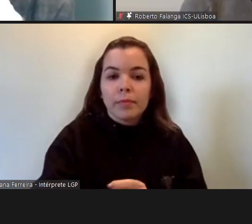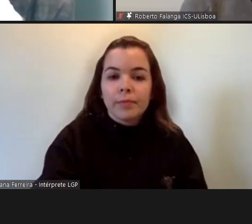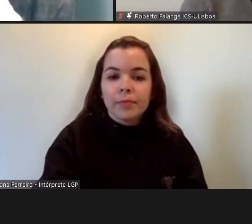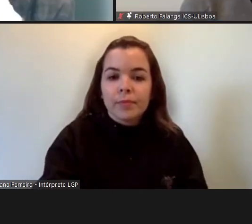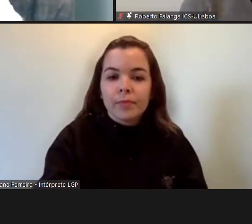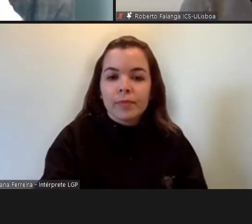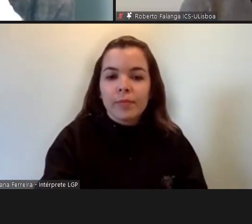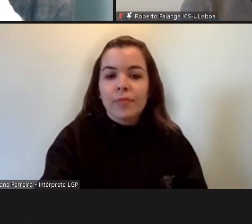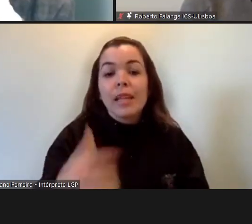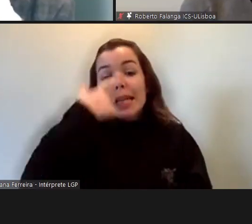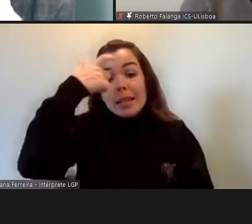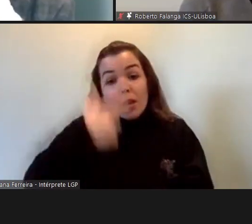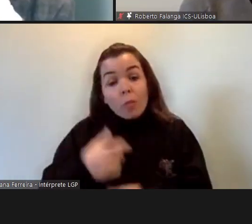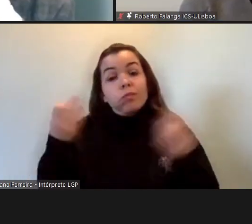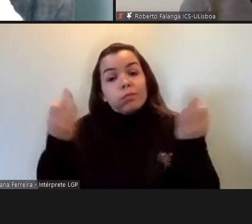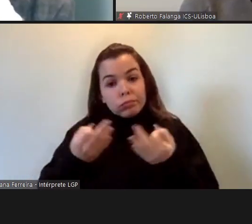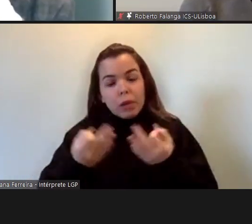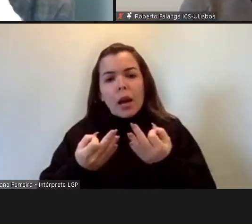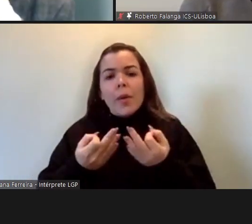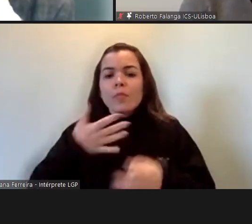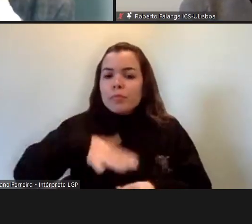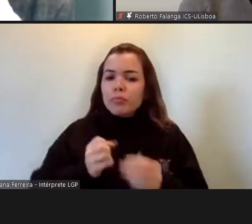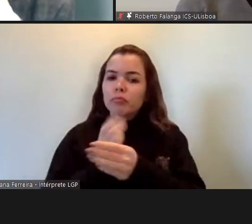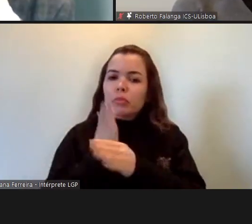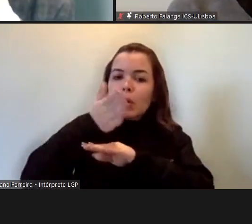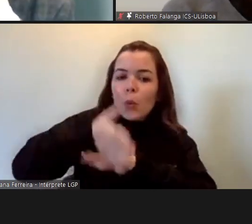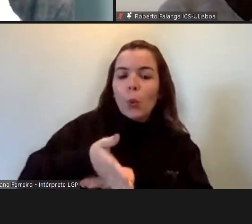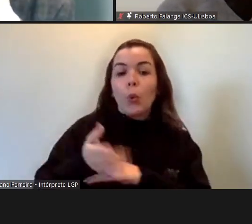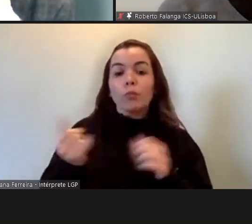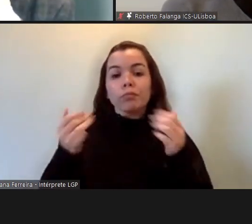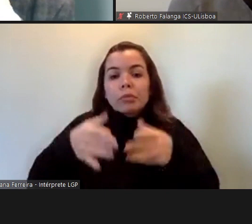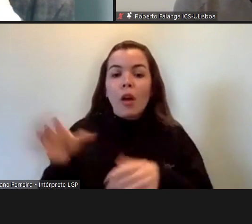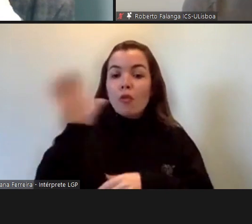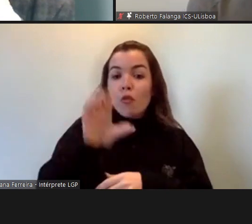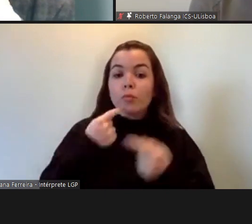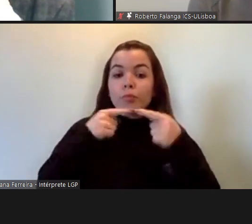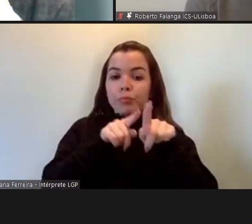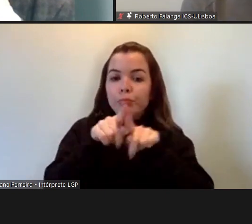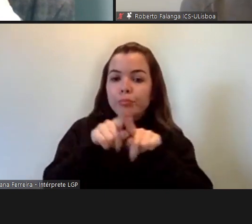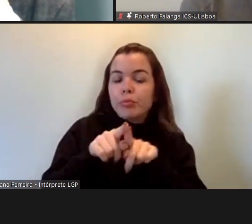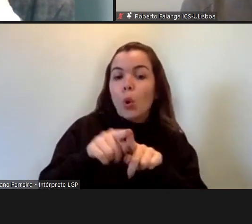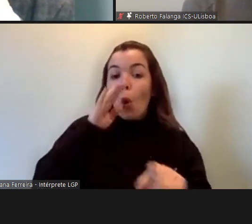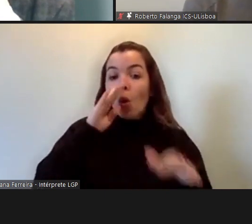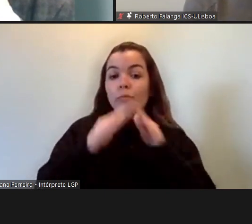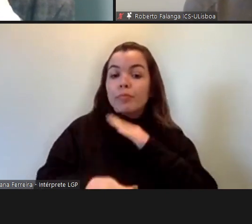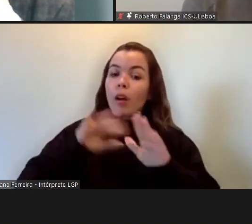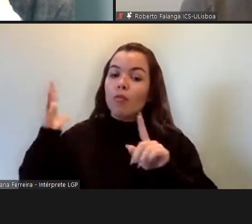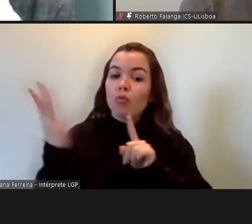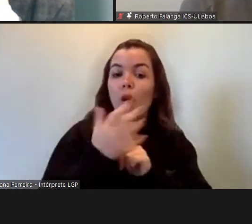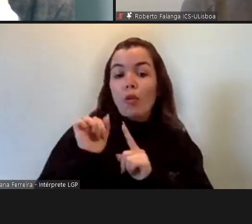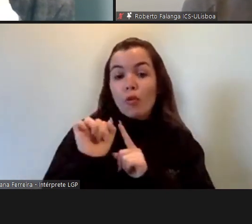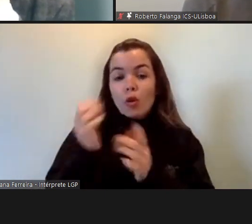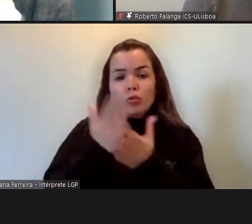a cidadão, a querer intervir de forma política no que se passa à sua volta e não querer ser só